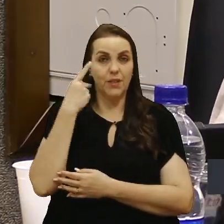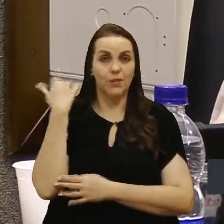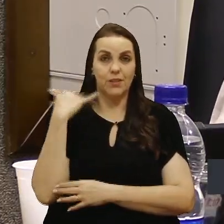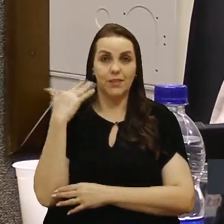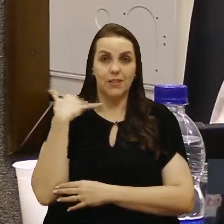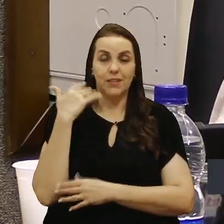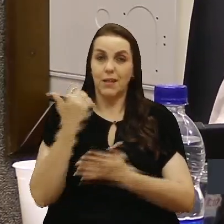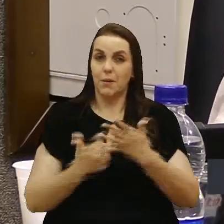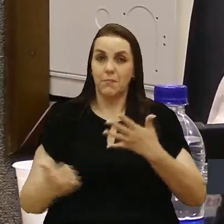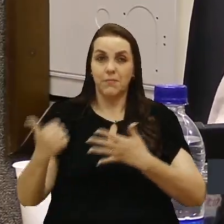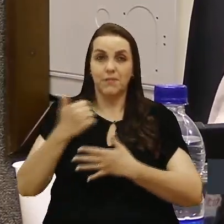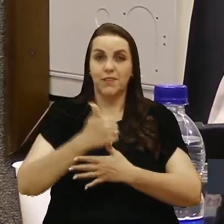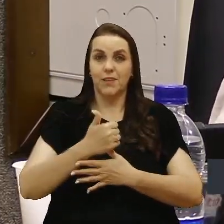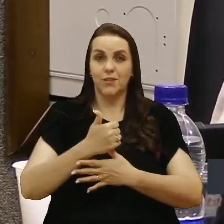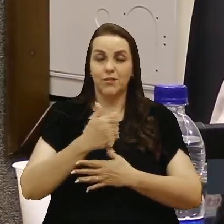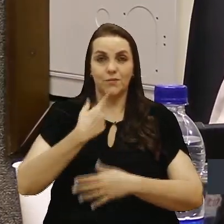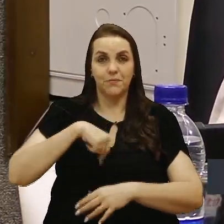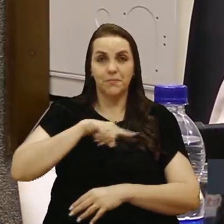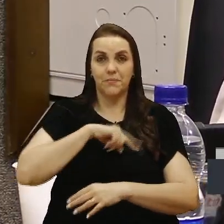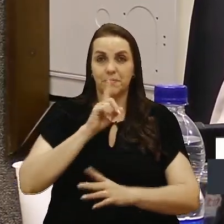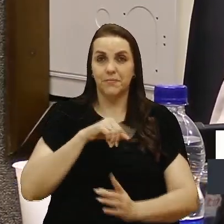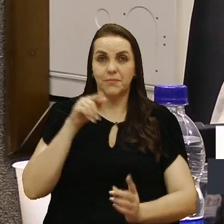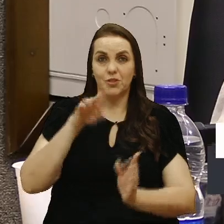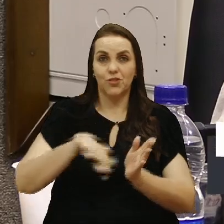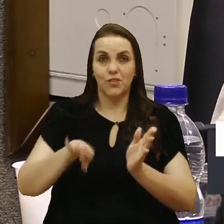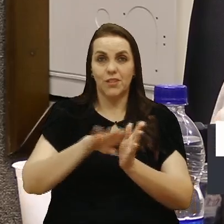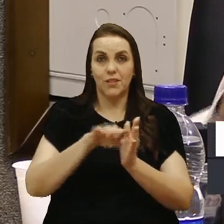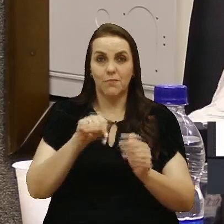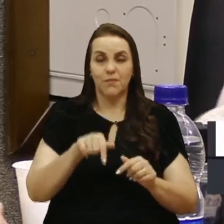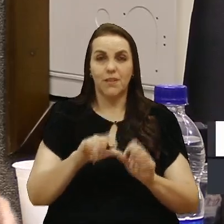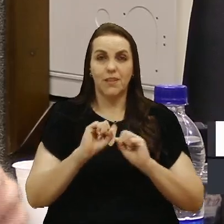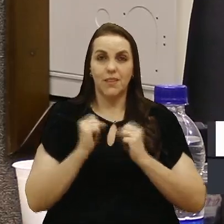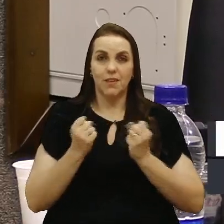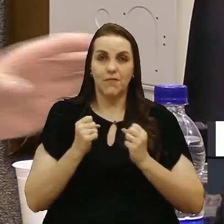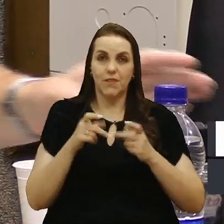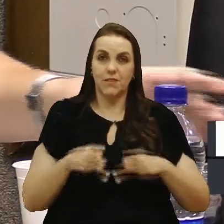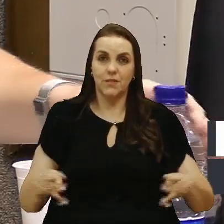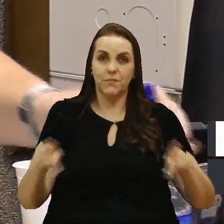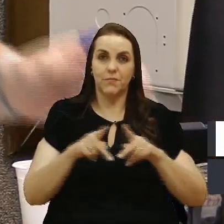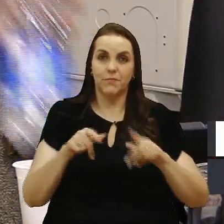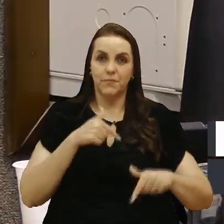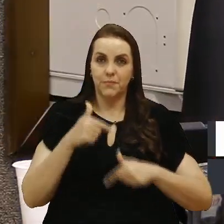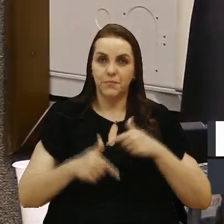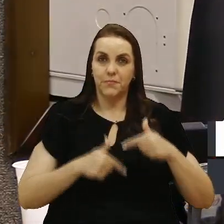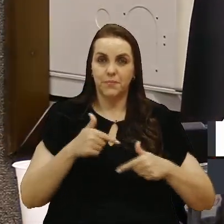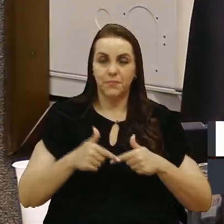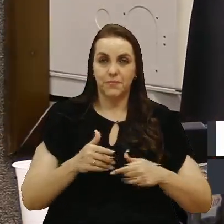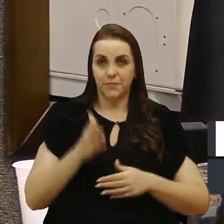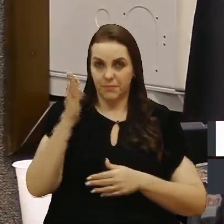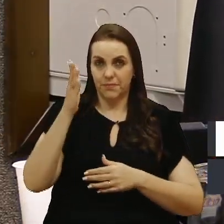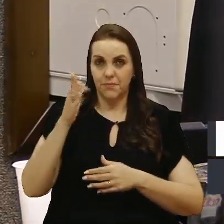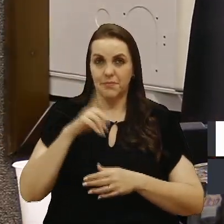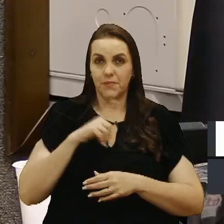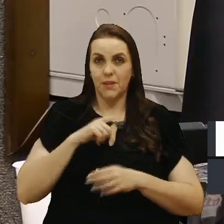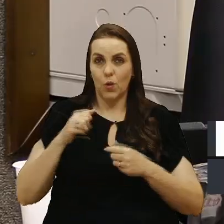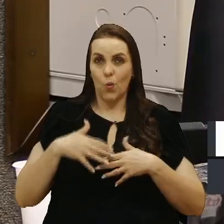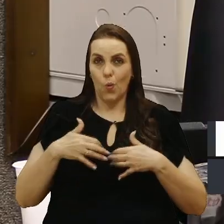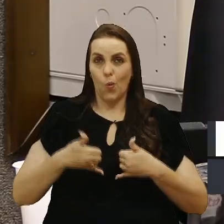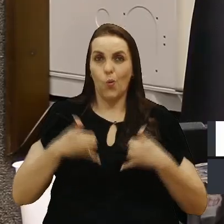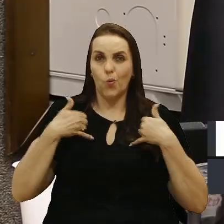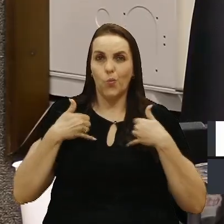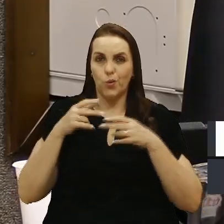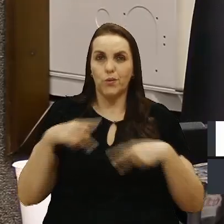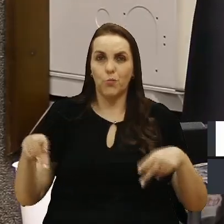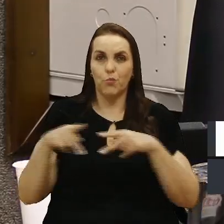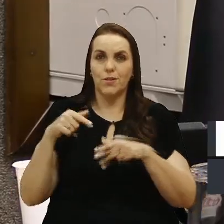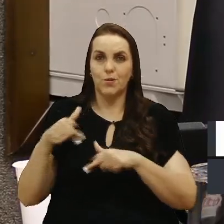viemos aqui com um objetivo claro, né? Fazer a defesa desse povo trabalhador. E o senhor tem honrado esses votos do povo trabalhador, dialogando